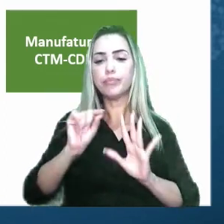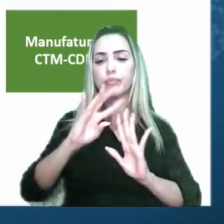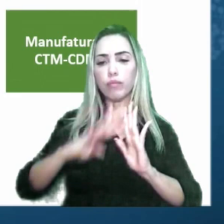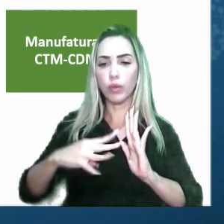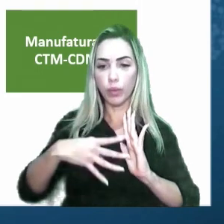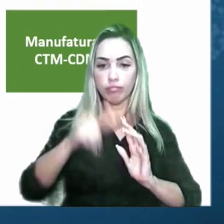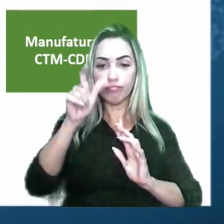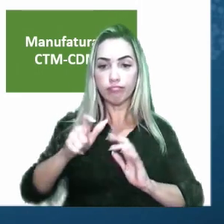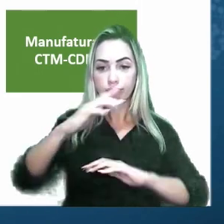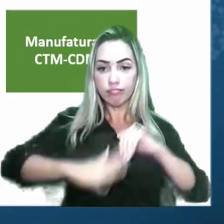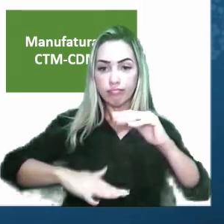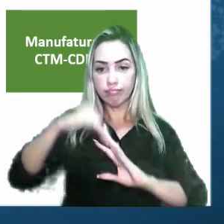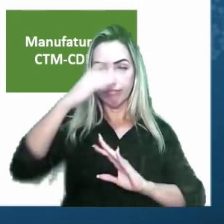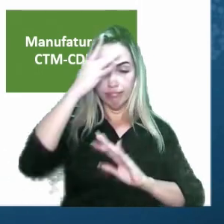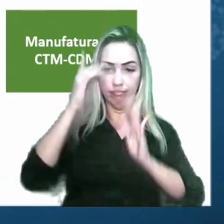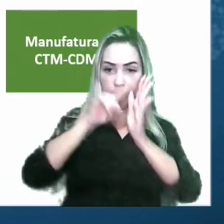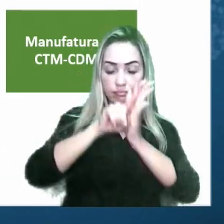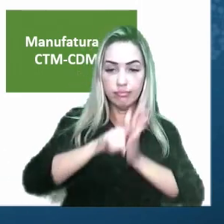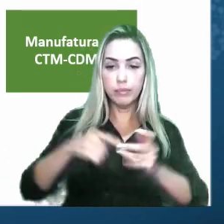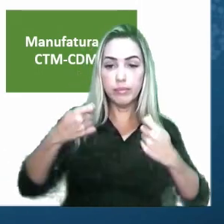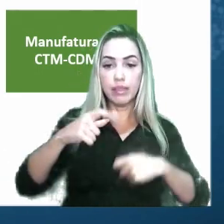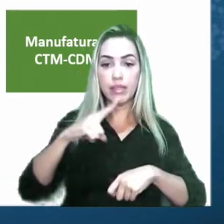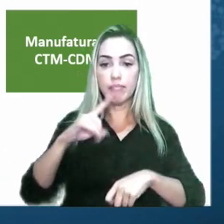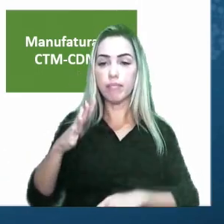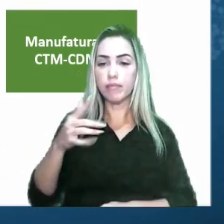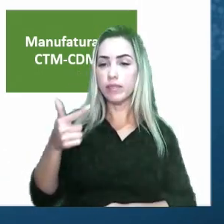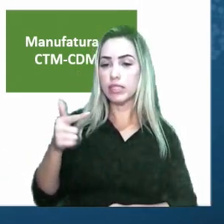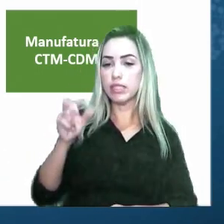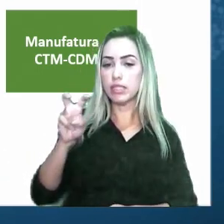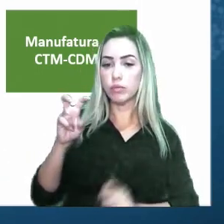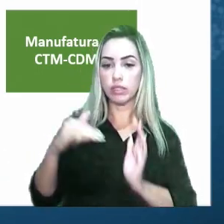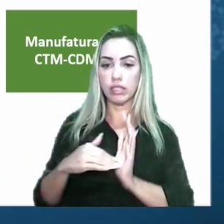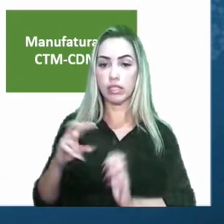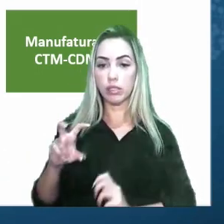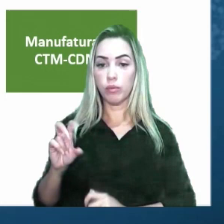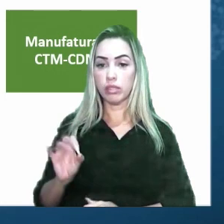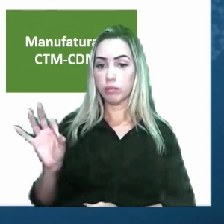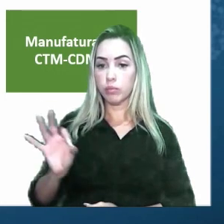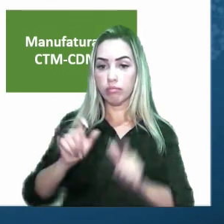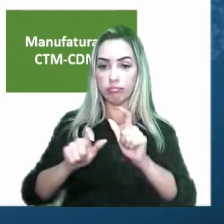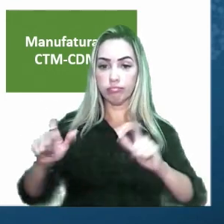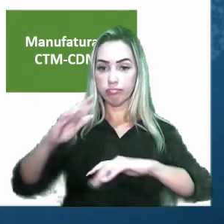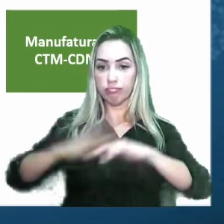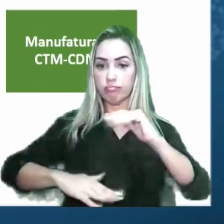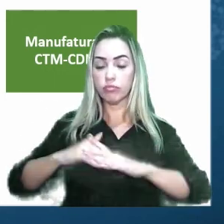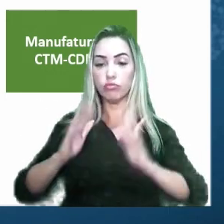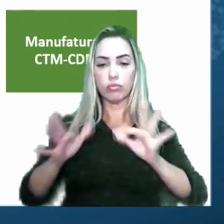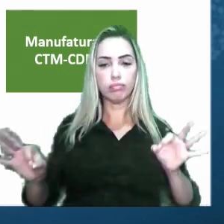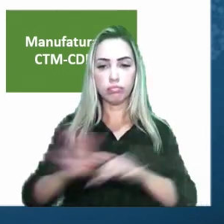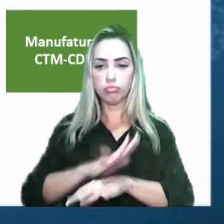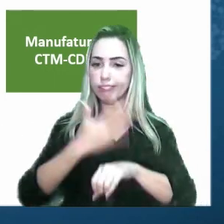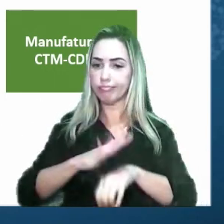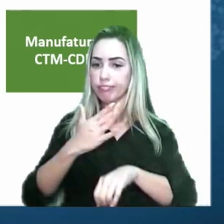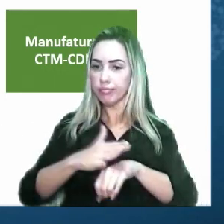investigador ter pelo menos 25% a 50% do seu pessoal já treinado em desenvolvimento